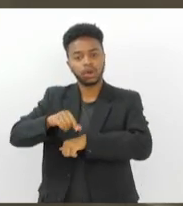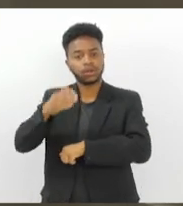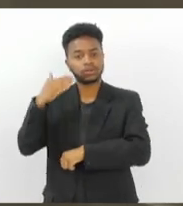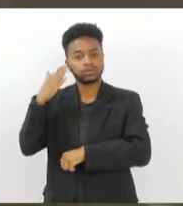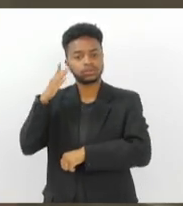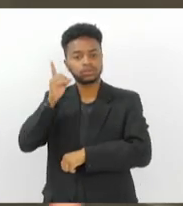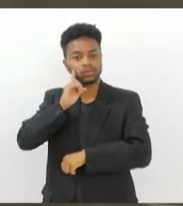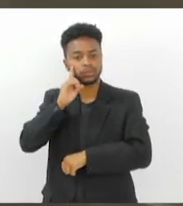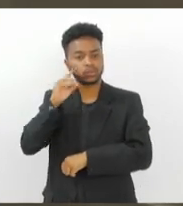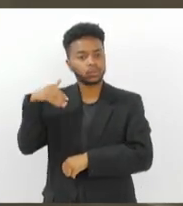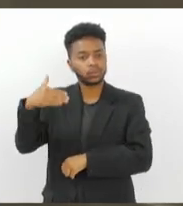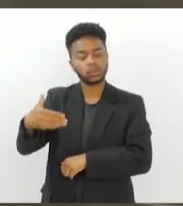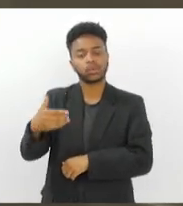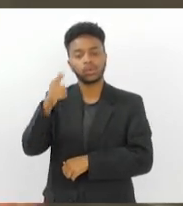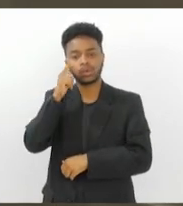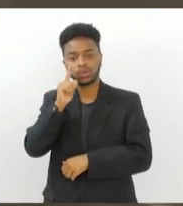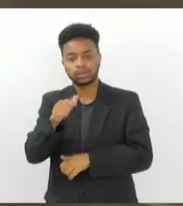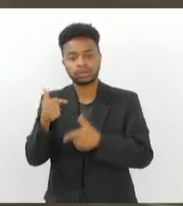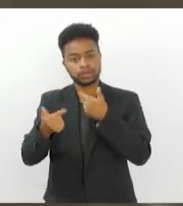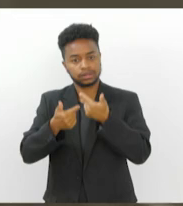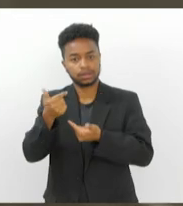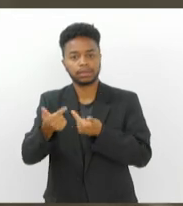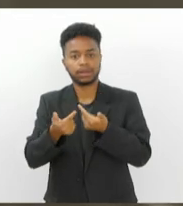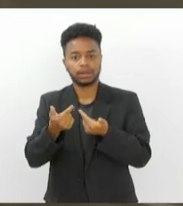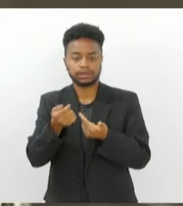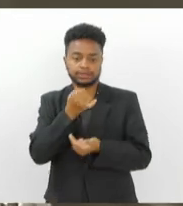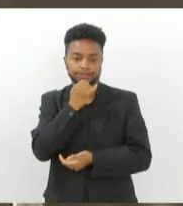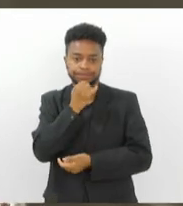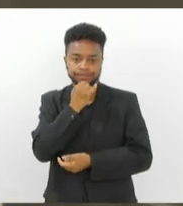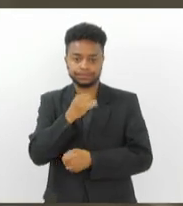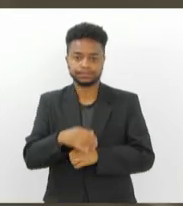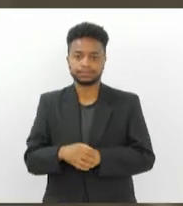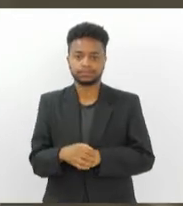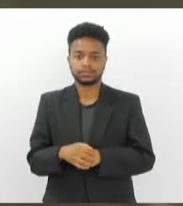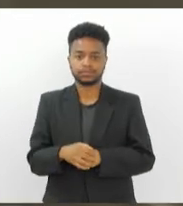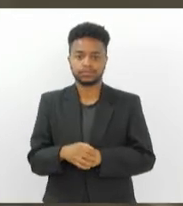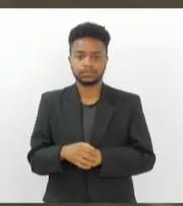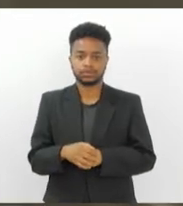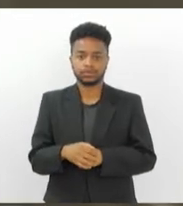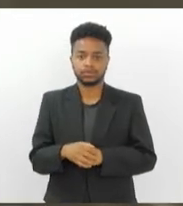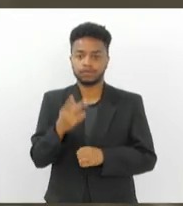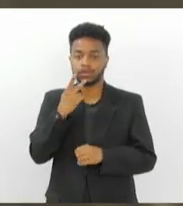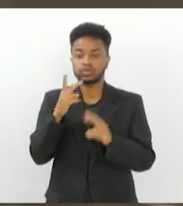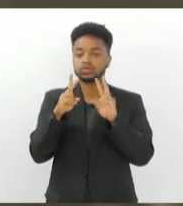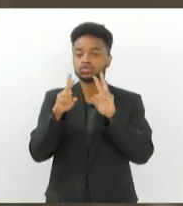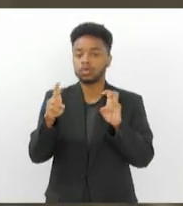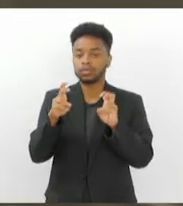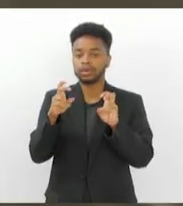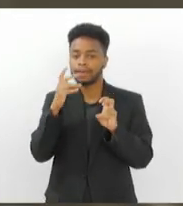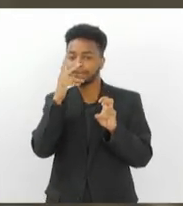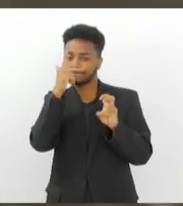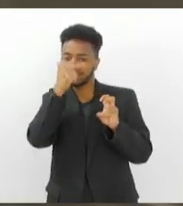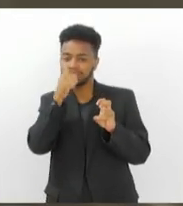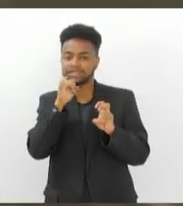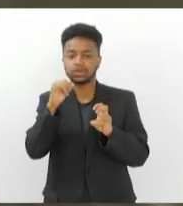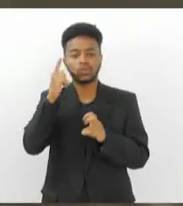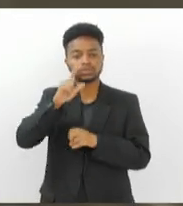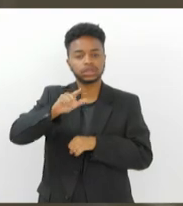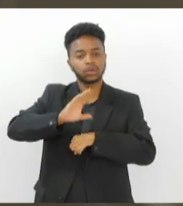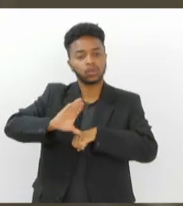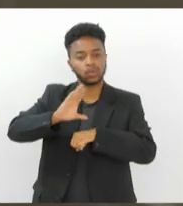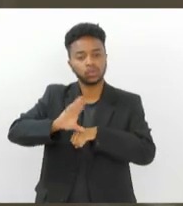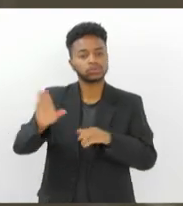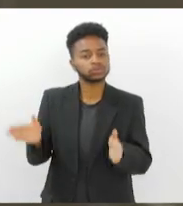para que elas possam conseguir trabalhar por exemplo falo em torno assim da Beleza quando a gente consegue promover um curso